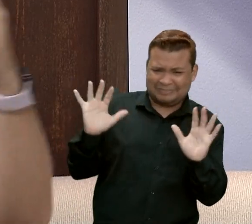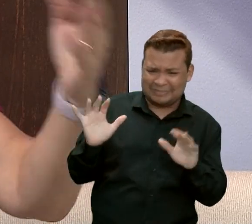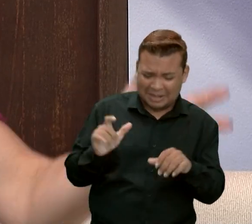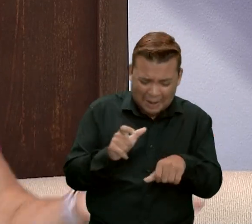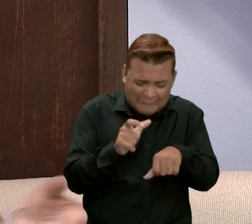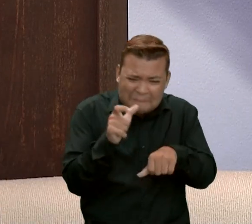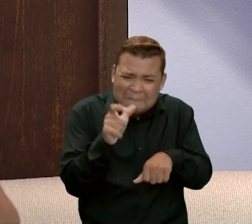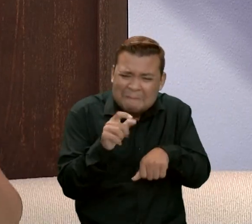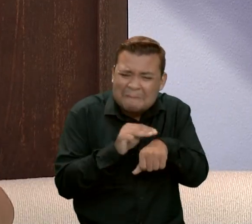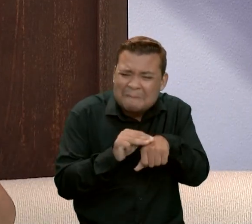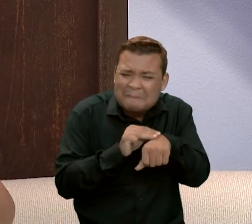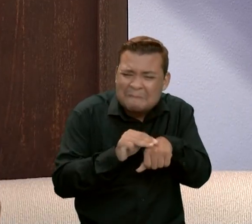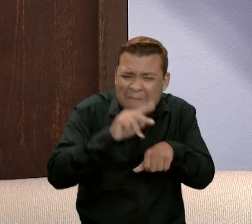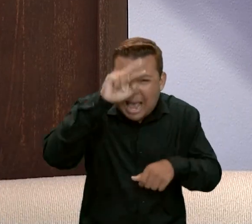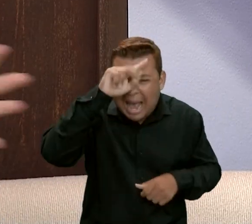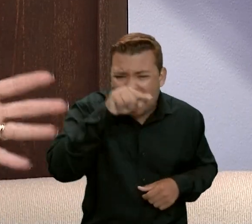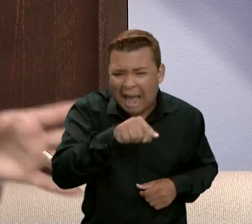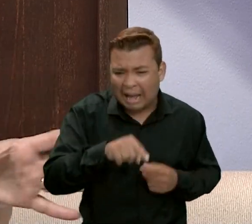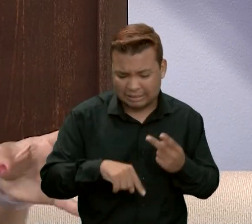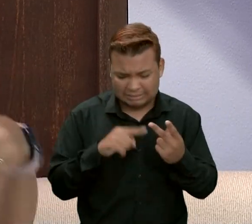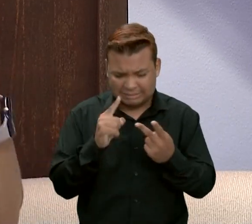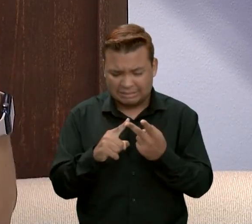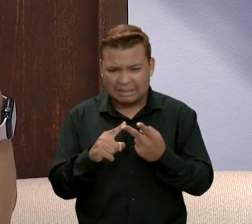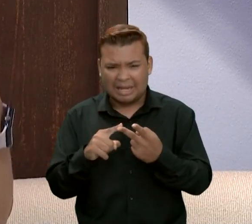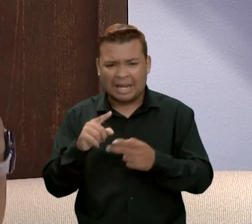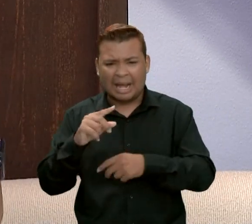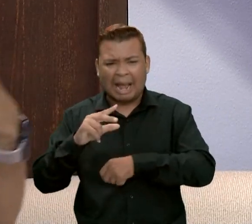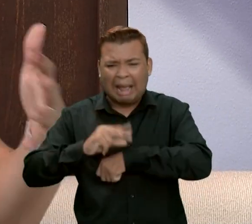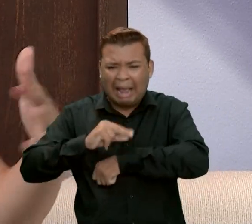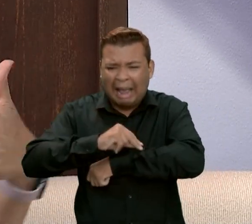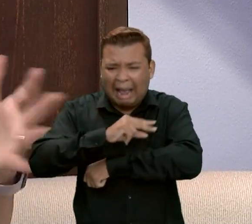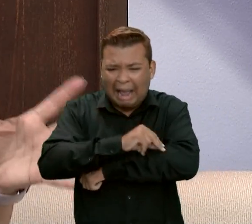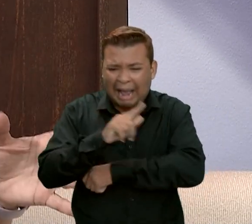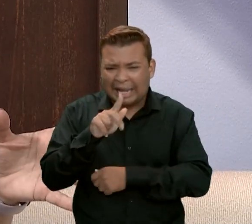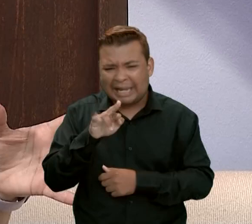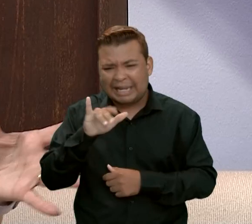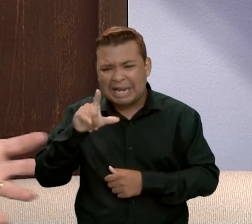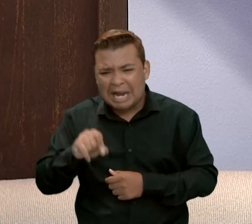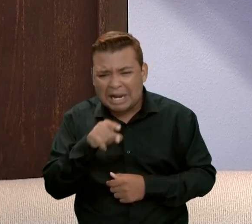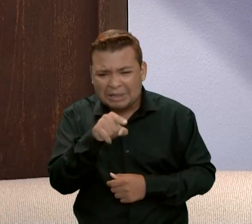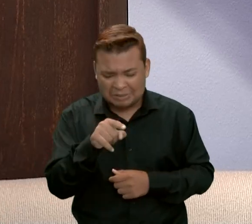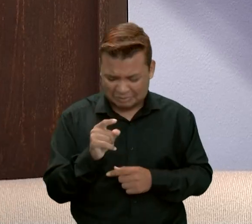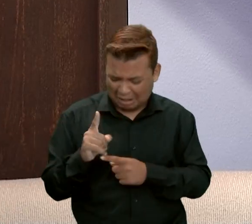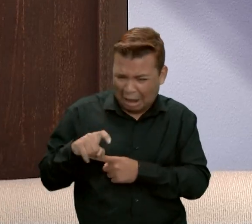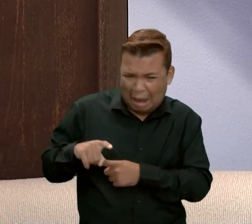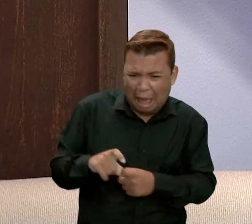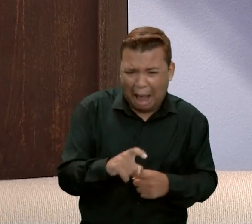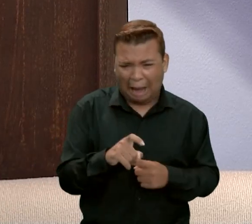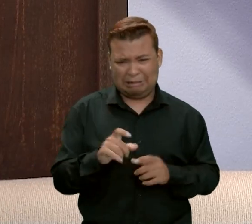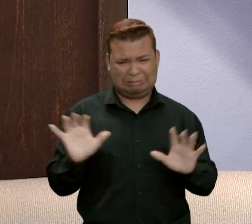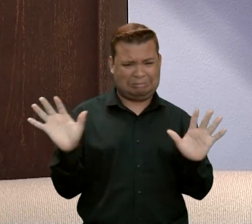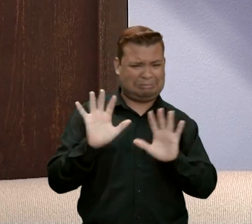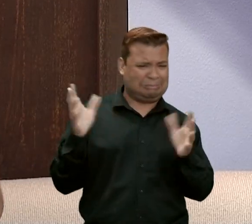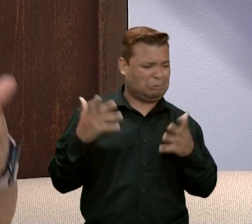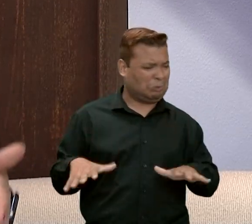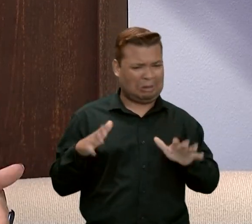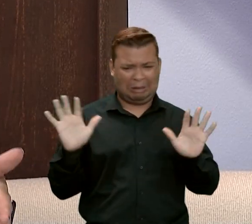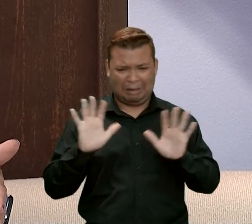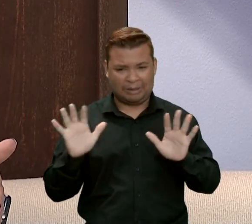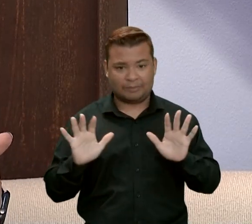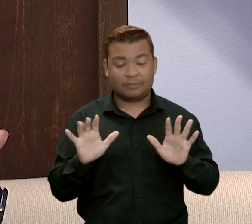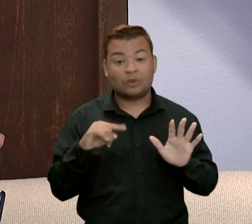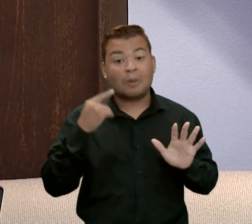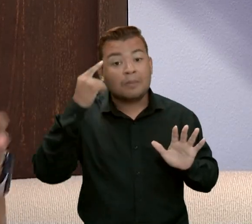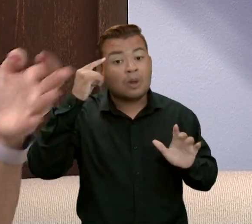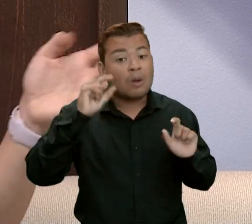barata, o grilo, uma larvinha, uma minhoquinha. Ninguém quer aquilo. Então, o que a gente pensou? Vamos